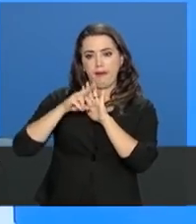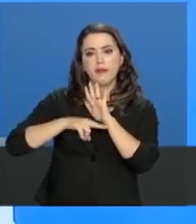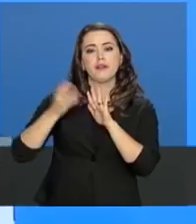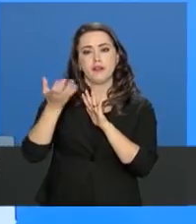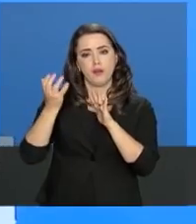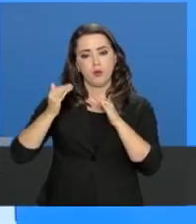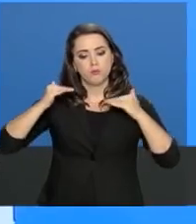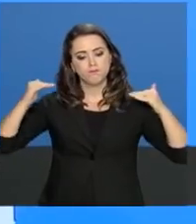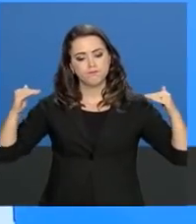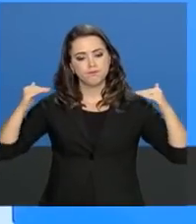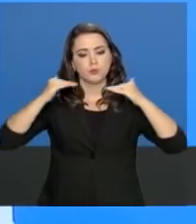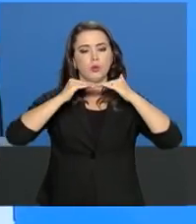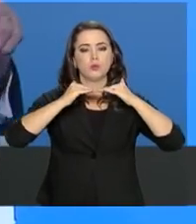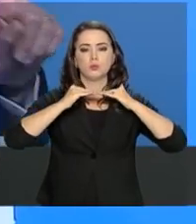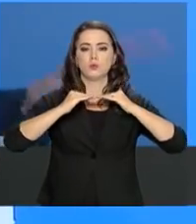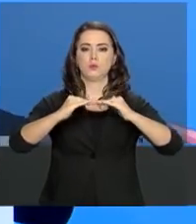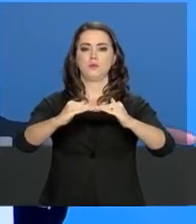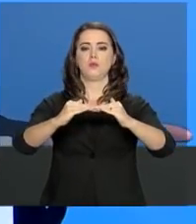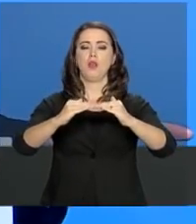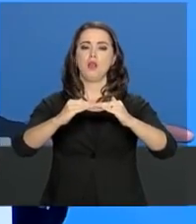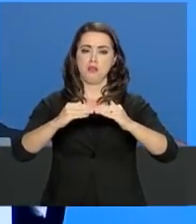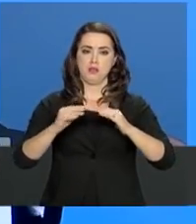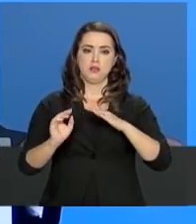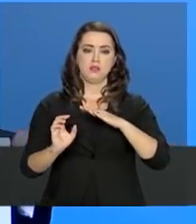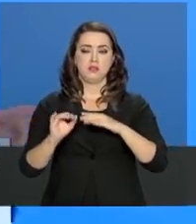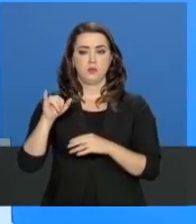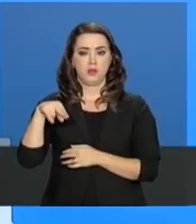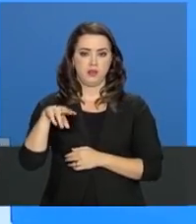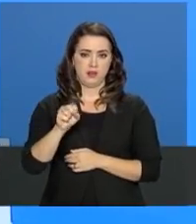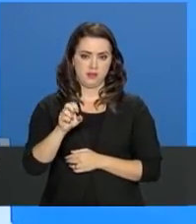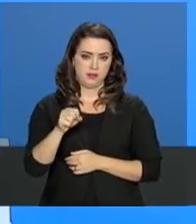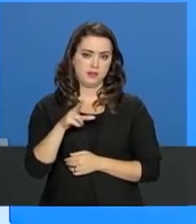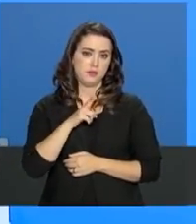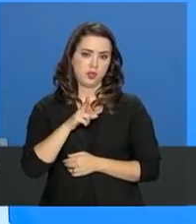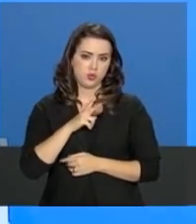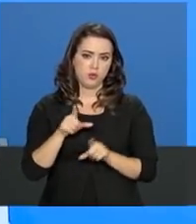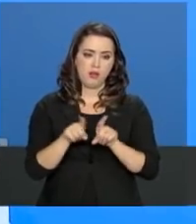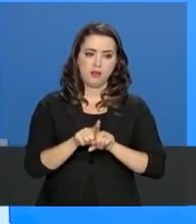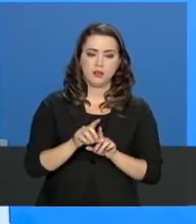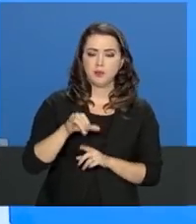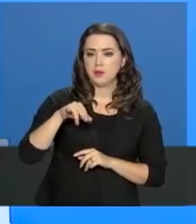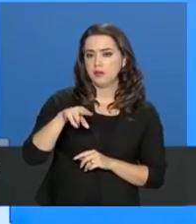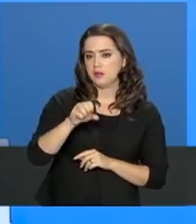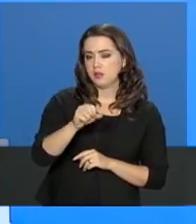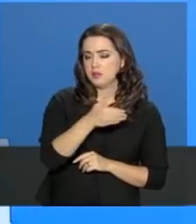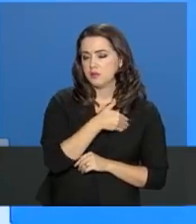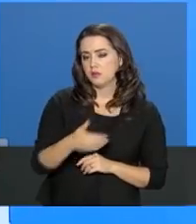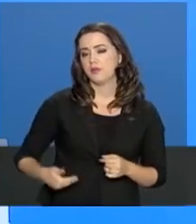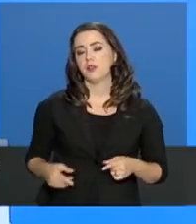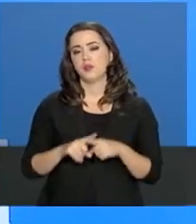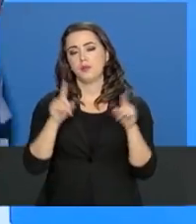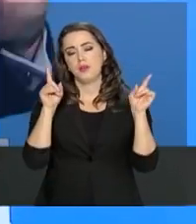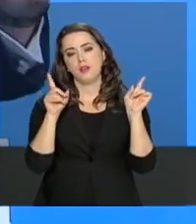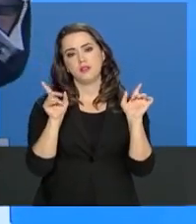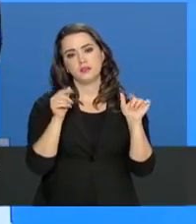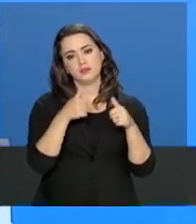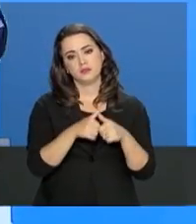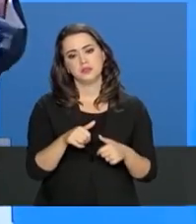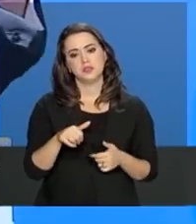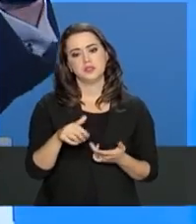do mesmo valor tanto na previdência geral dos trabalhadores como a previdência pública agora isso está por